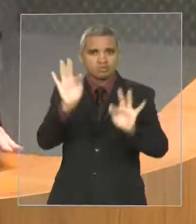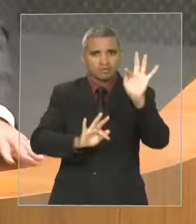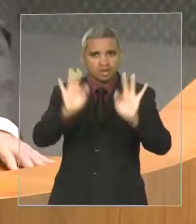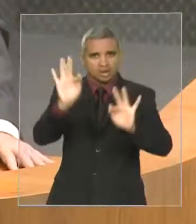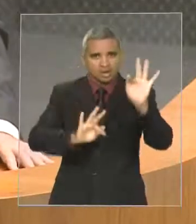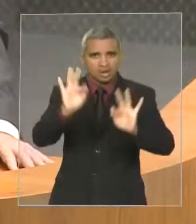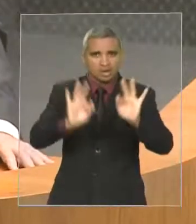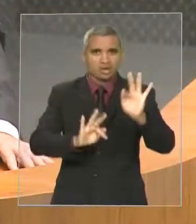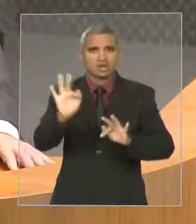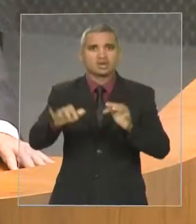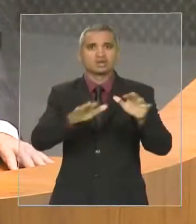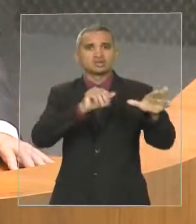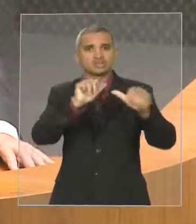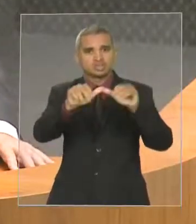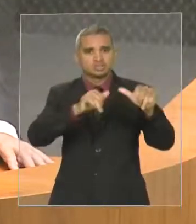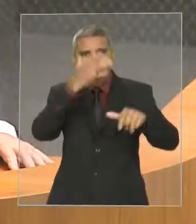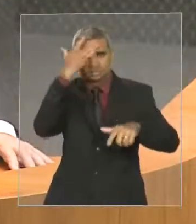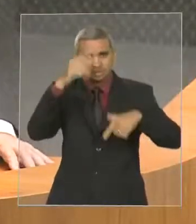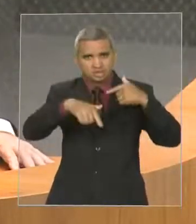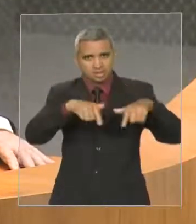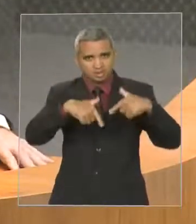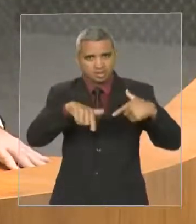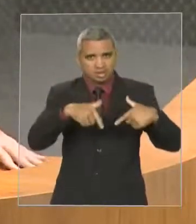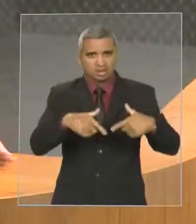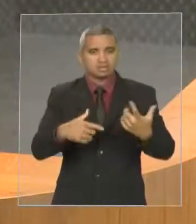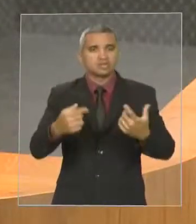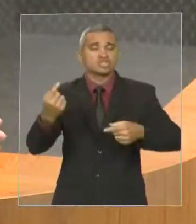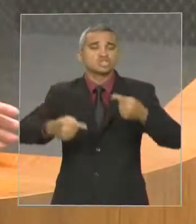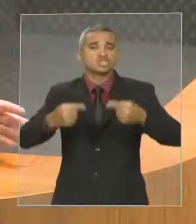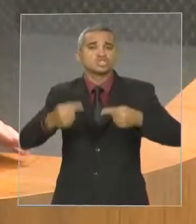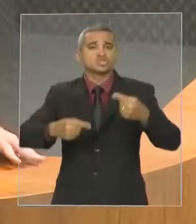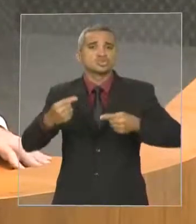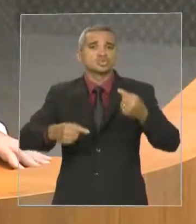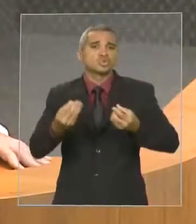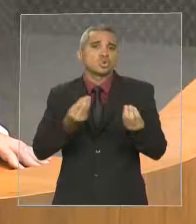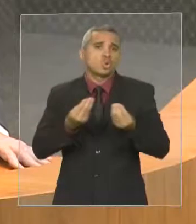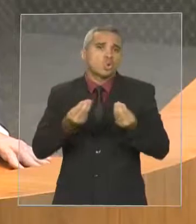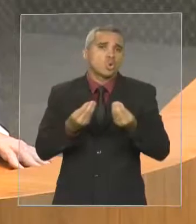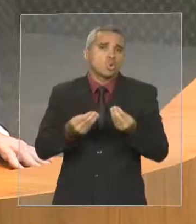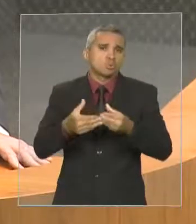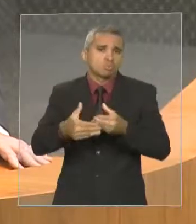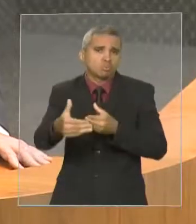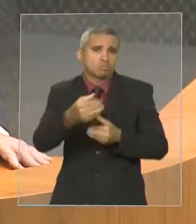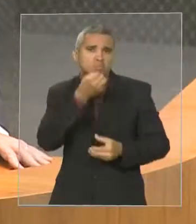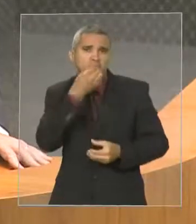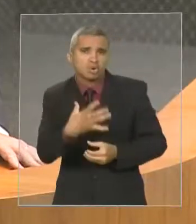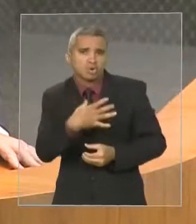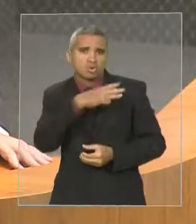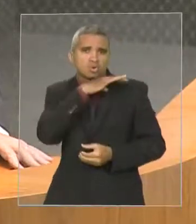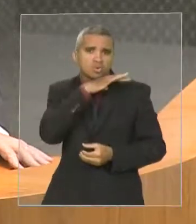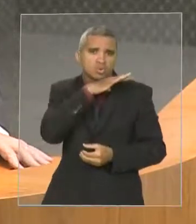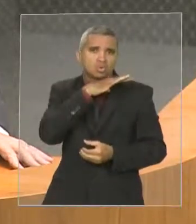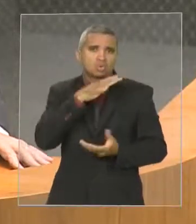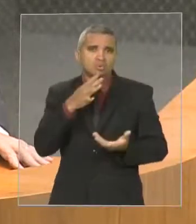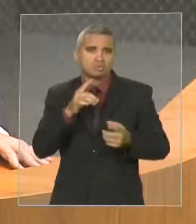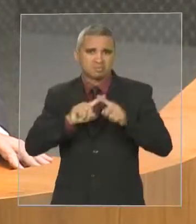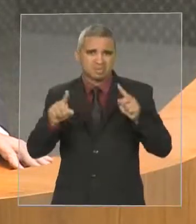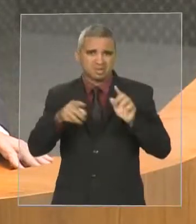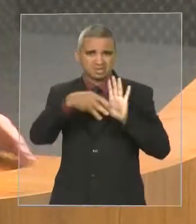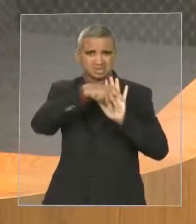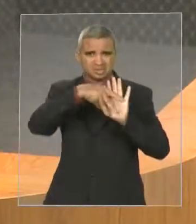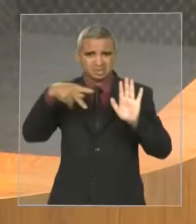esse projeto e suas implicações. E no momento em que esse projeto vem para cá como medida